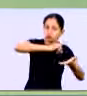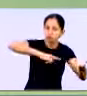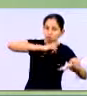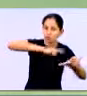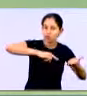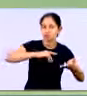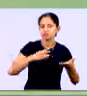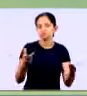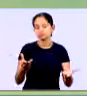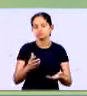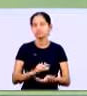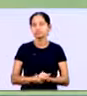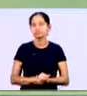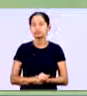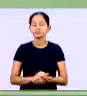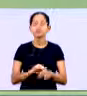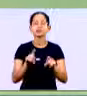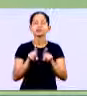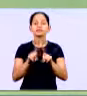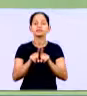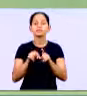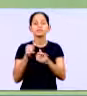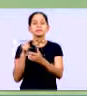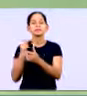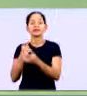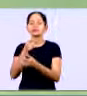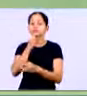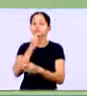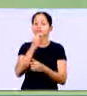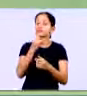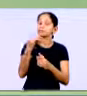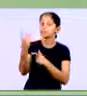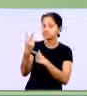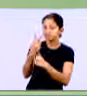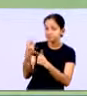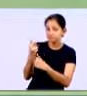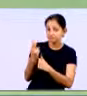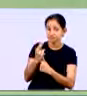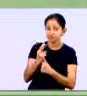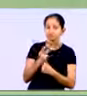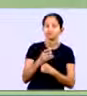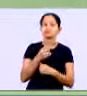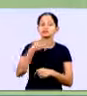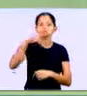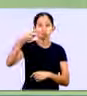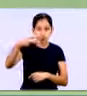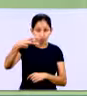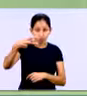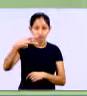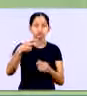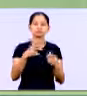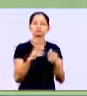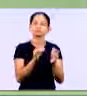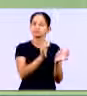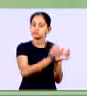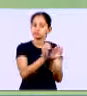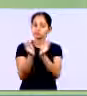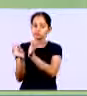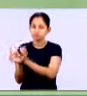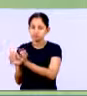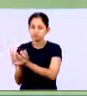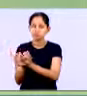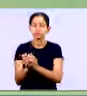necessário. E quanto aos pagamentos, financiamentos, a gente pode classificar esses financiamentos em duas categorias, né?